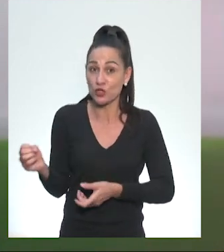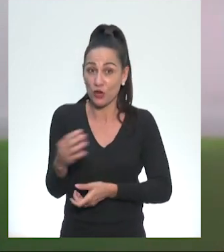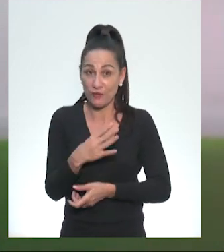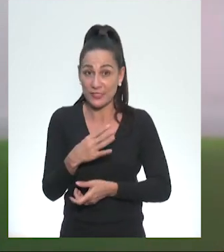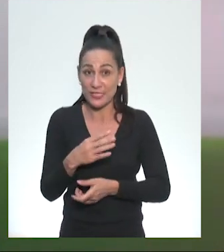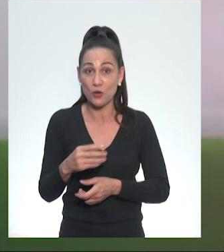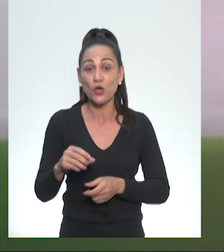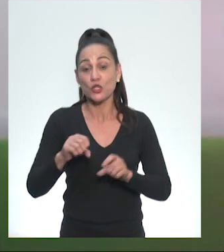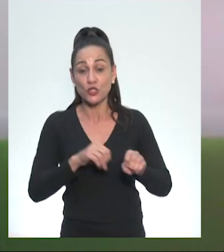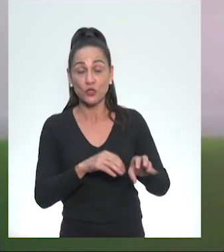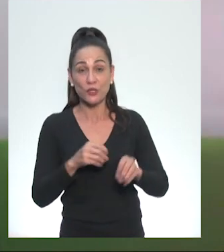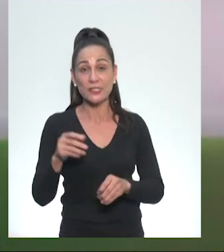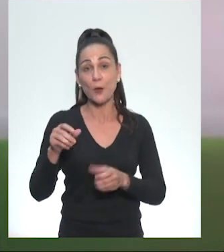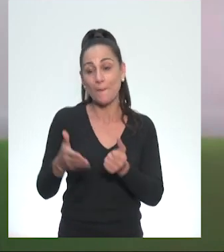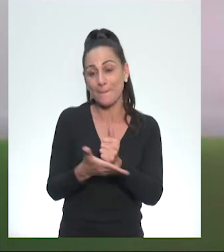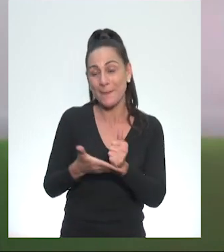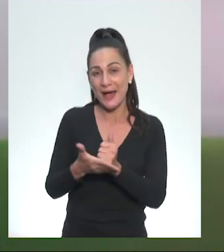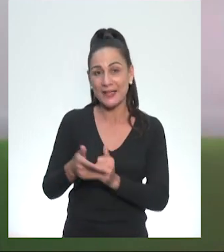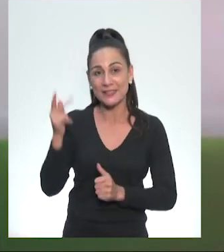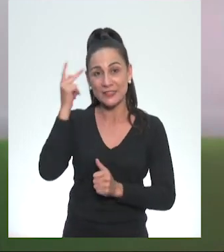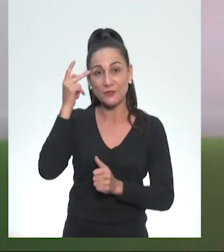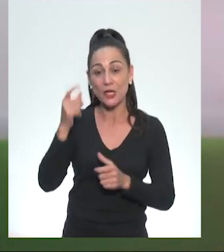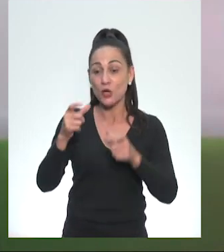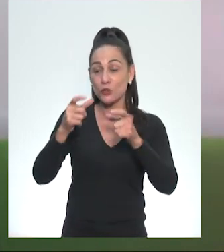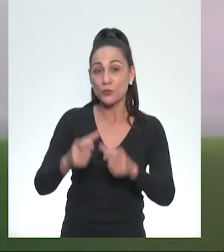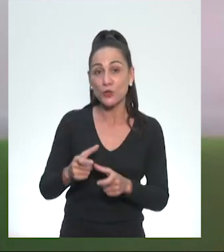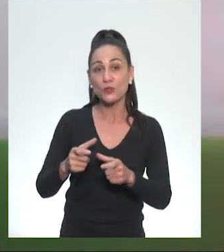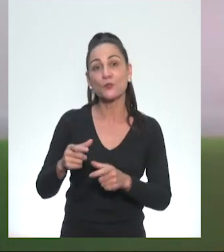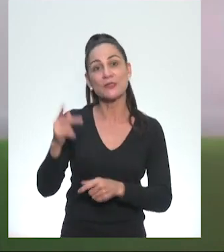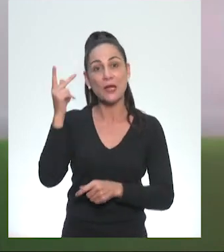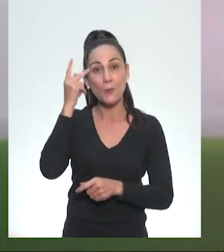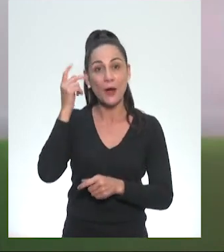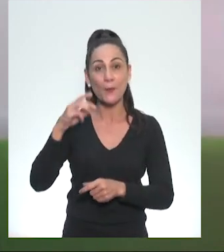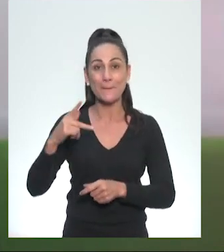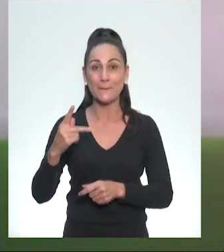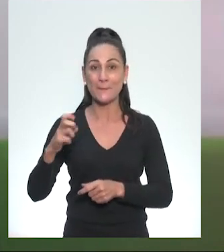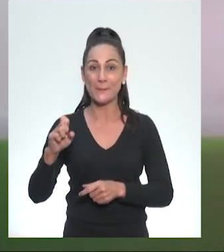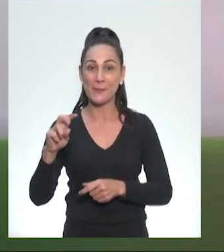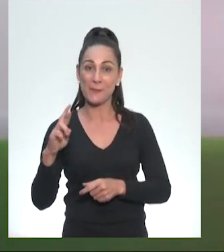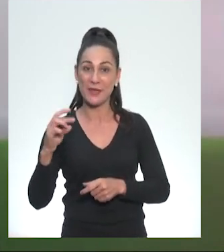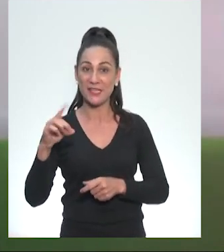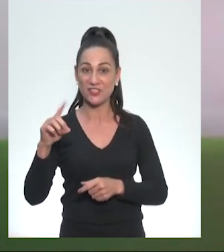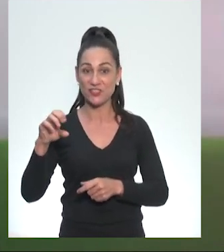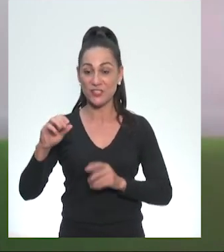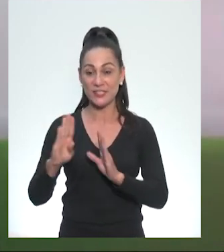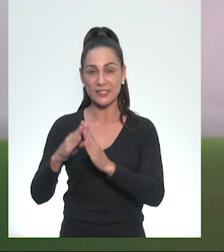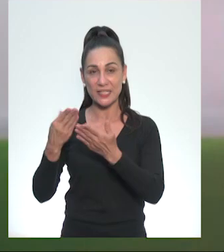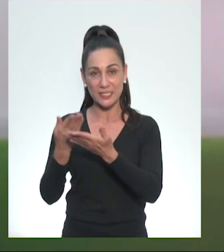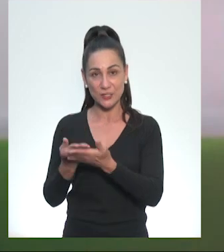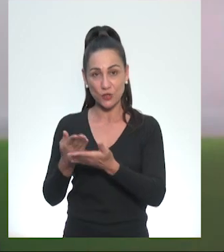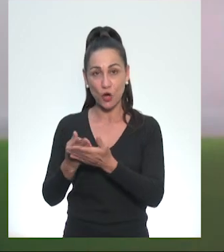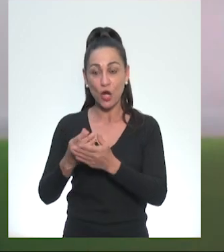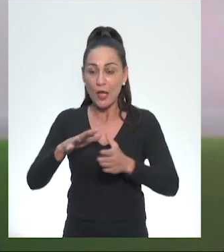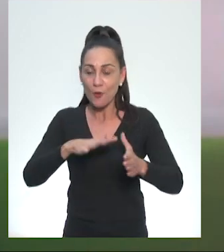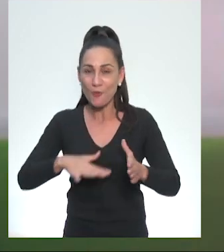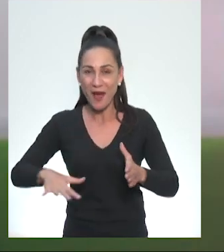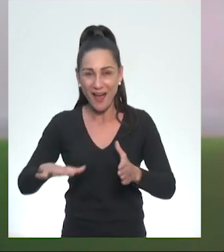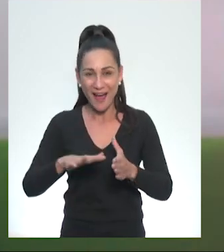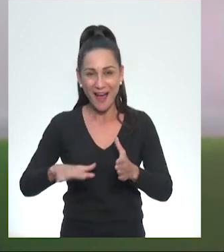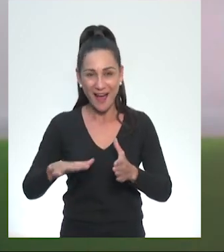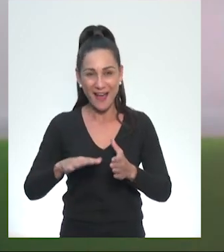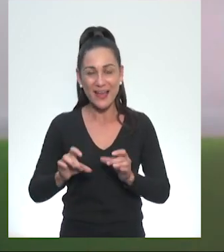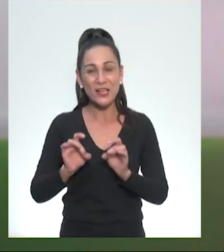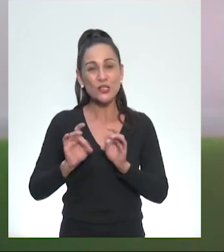Básica Paulista, ele se encontra aqui na cidade de São Paulo, no bairro de Perdizes, dentro da Escola Zuleika de Barros. Então, ele é um espaço